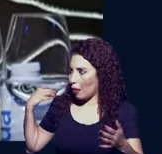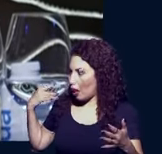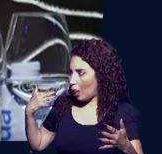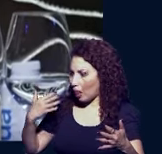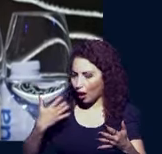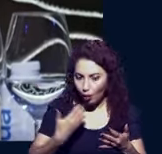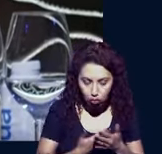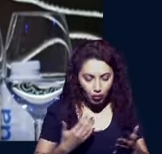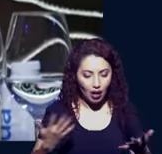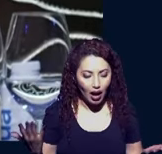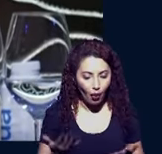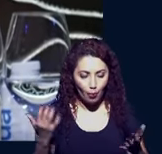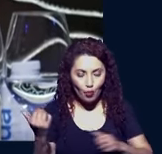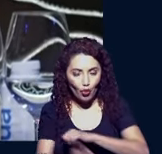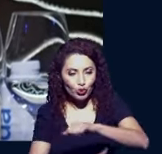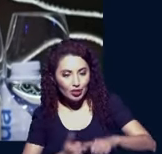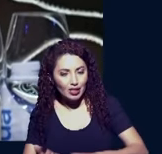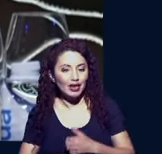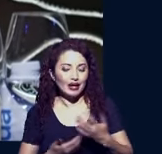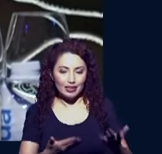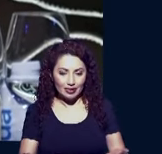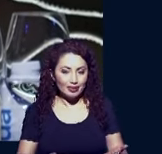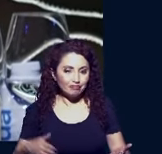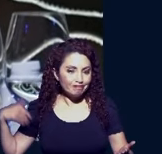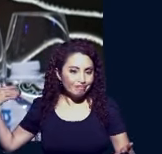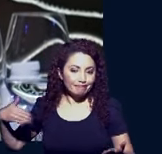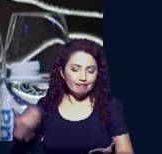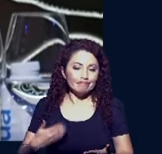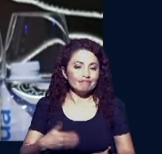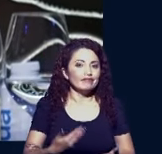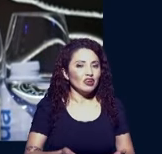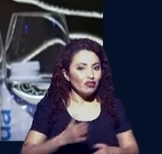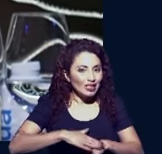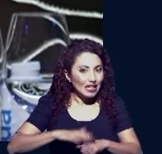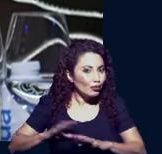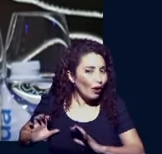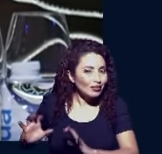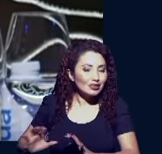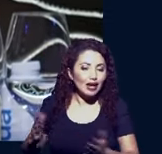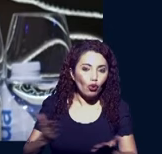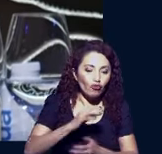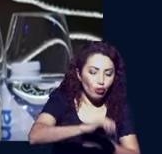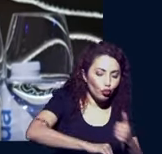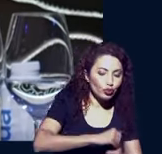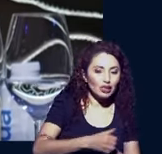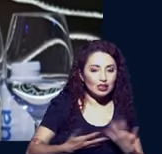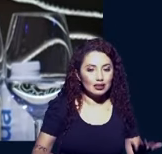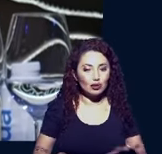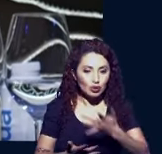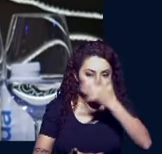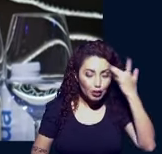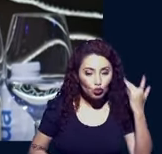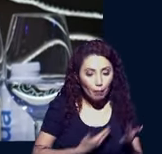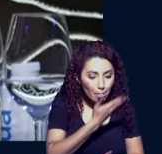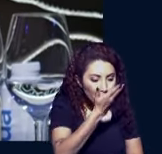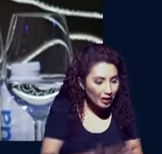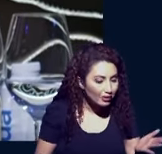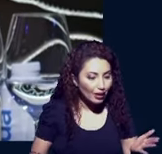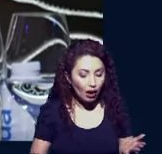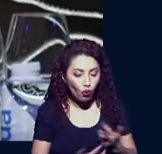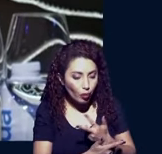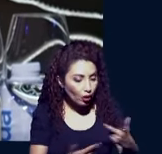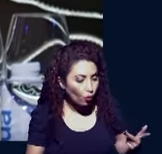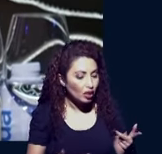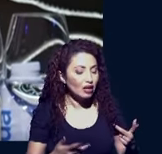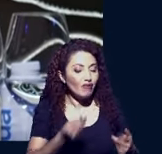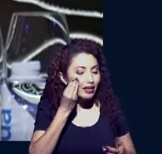para para para mudar o que já foi foi feito ou seja para retroceder cada hora que alguém perder algo vai tentar retroceder e você